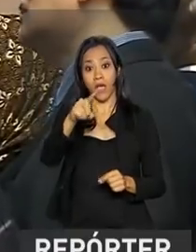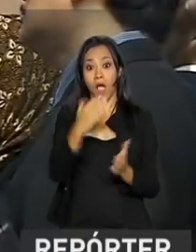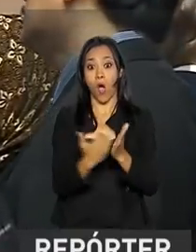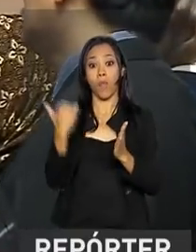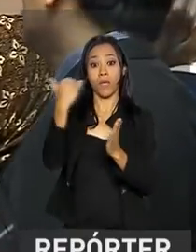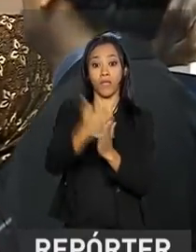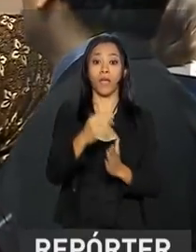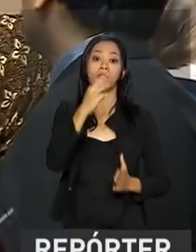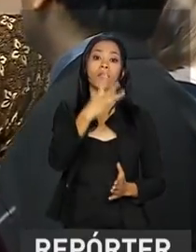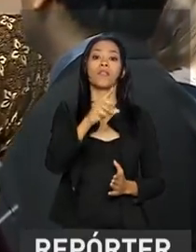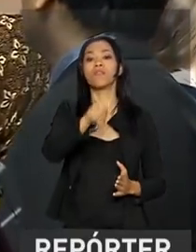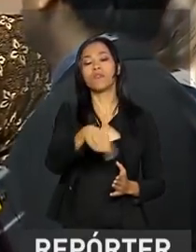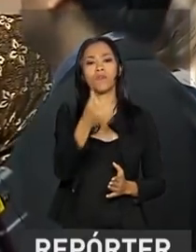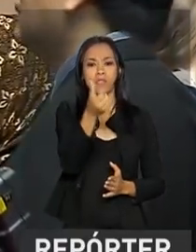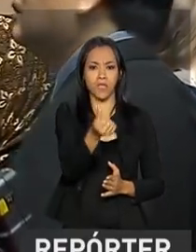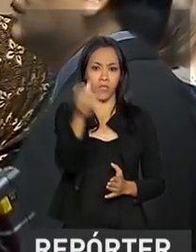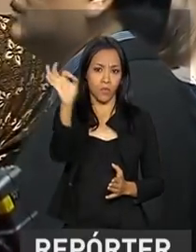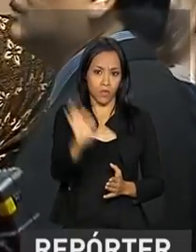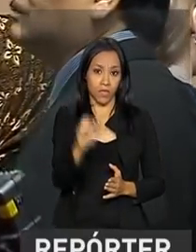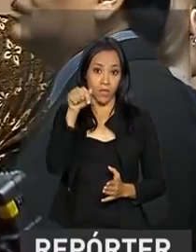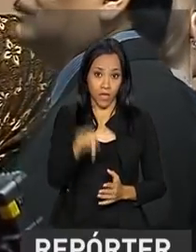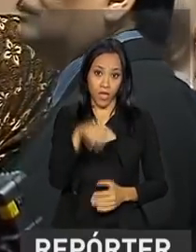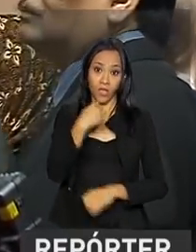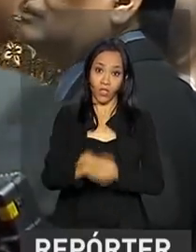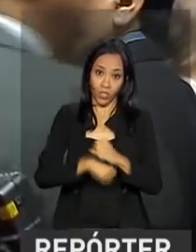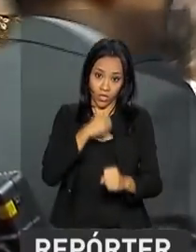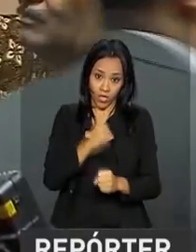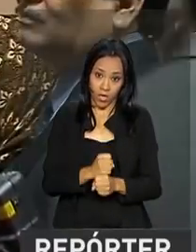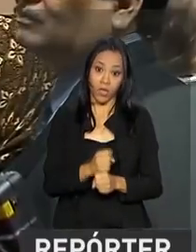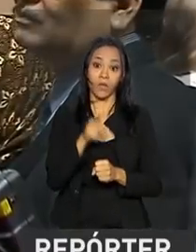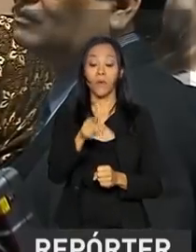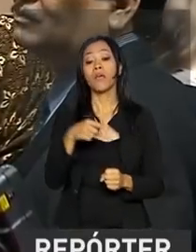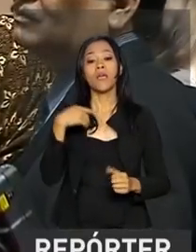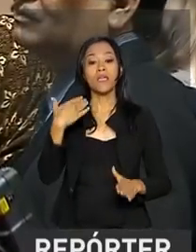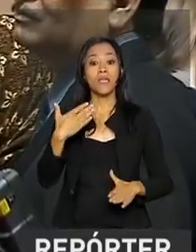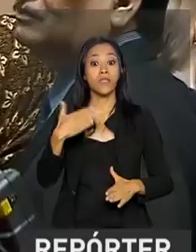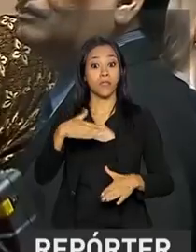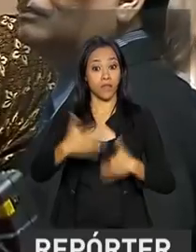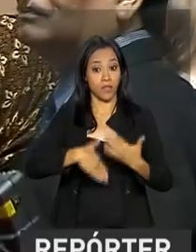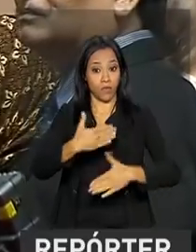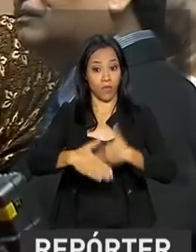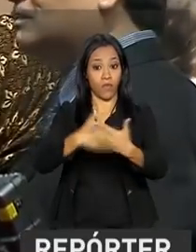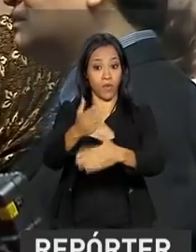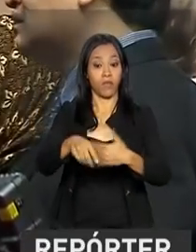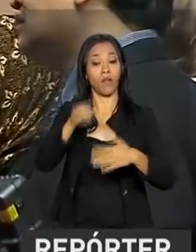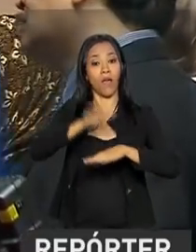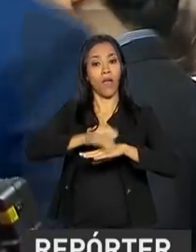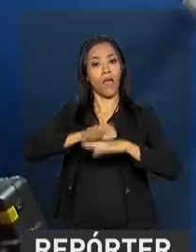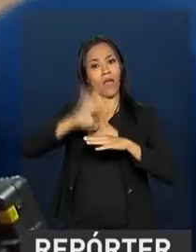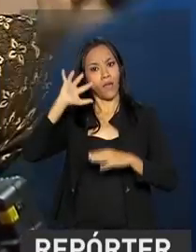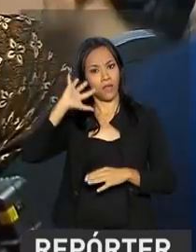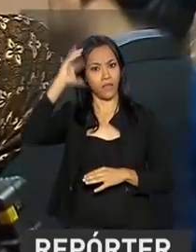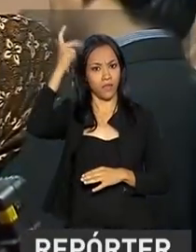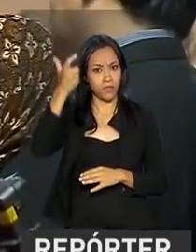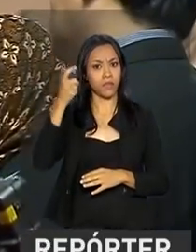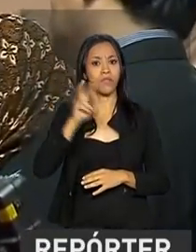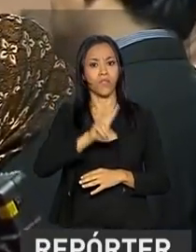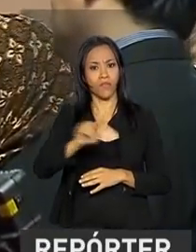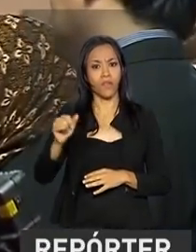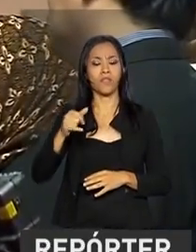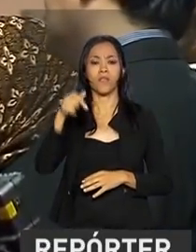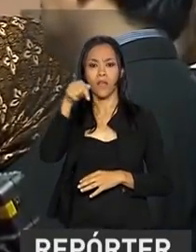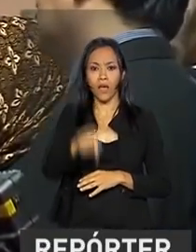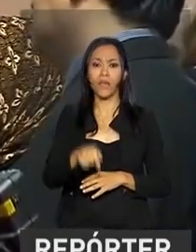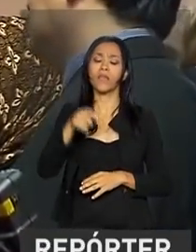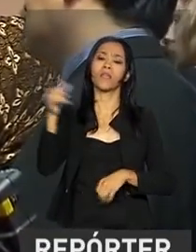3,6 por cento neste ano mas parte desse crescimento passa pelas decisões que vão ser tomadas aqui em buenos